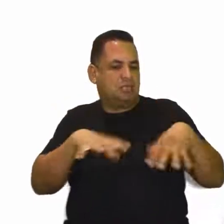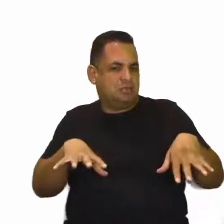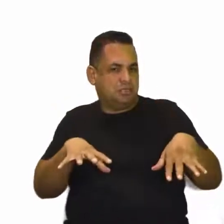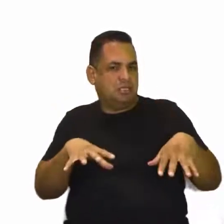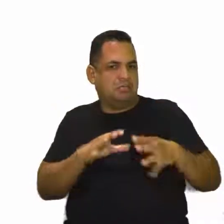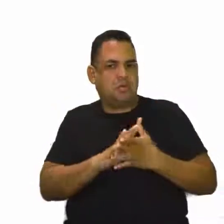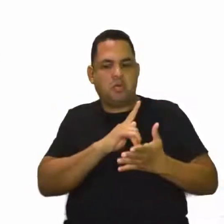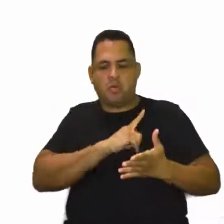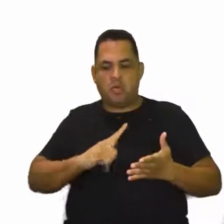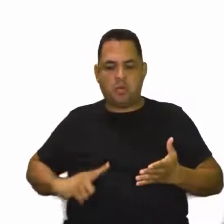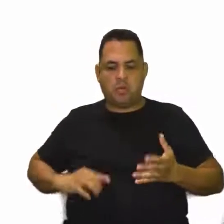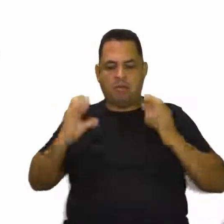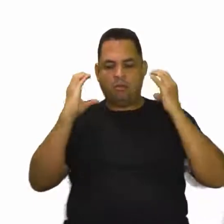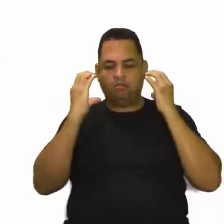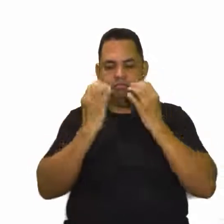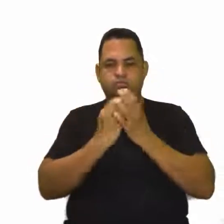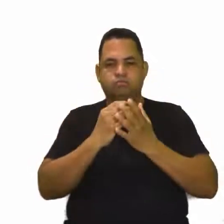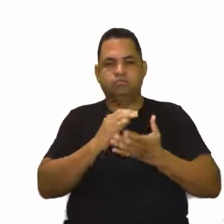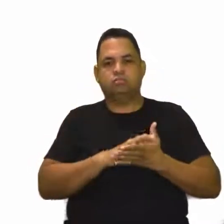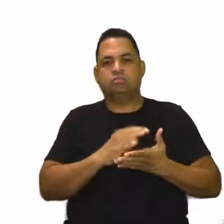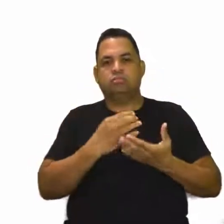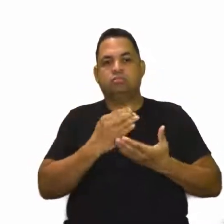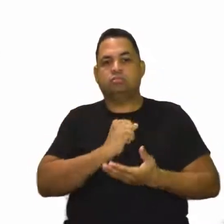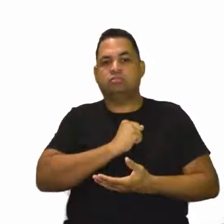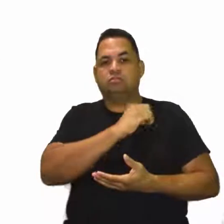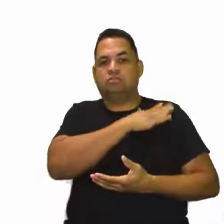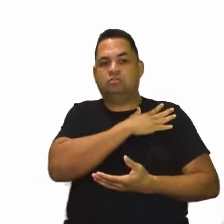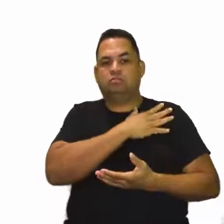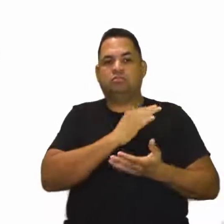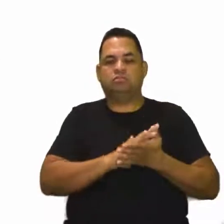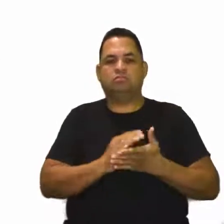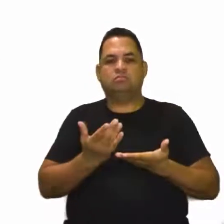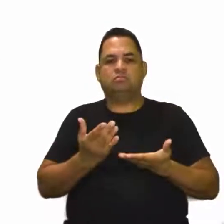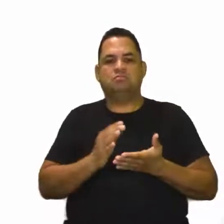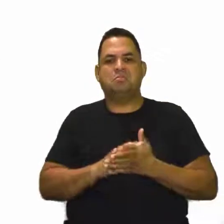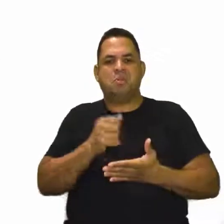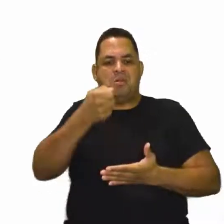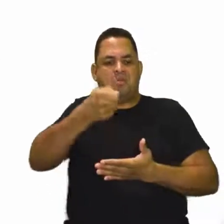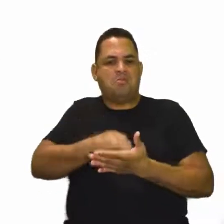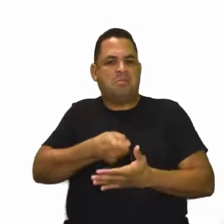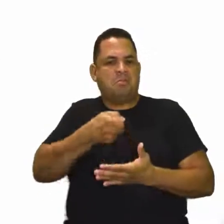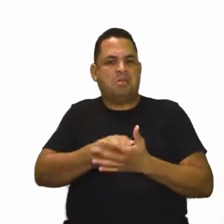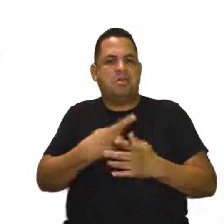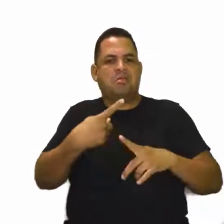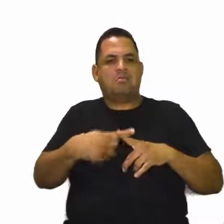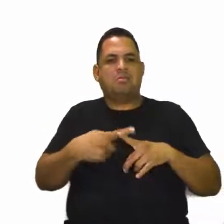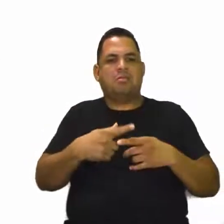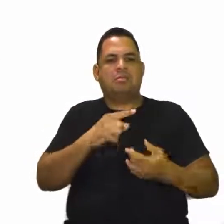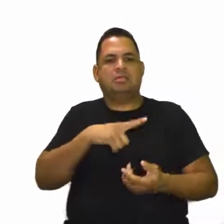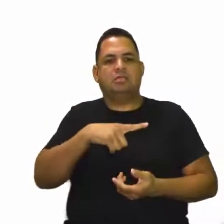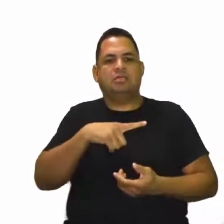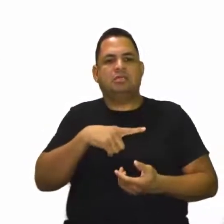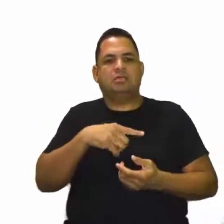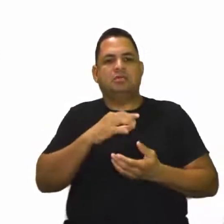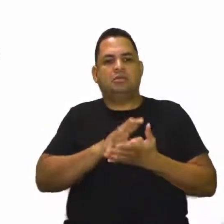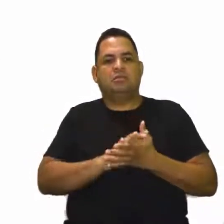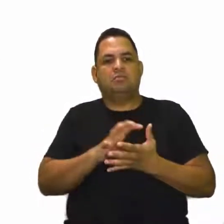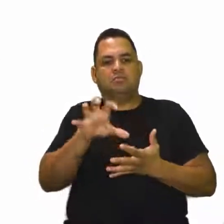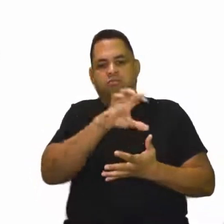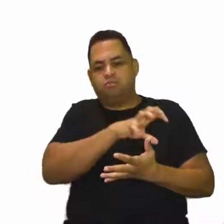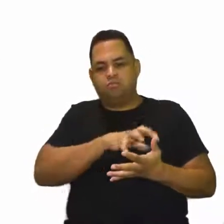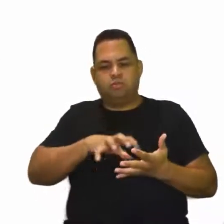de Deodoro. Em protesto contra o seu autoritarismo, nós tivemos aí greves